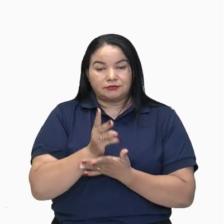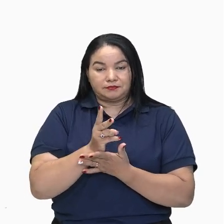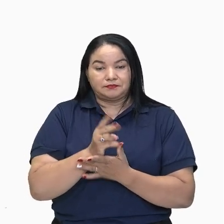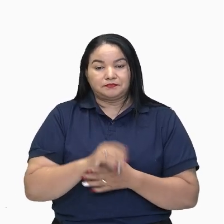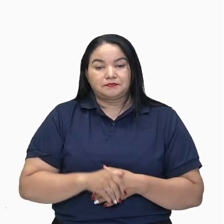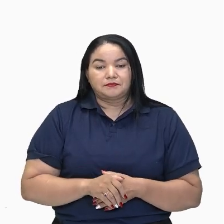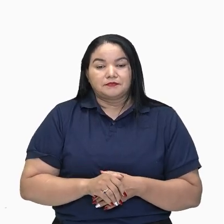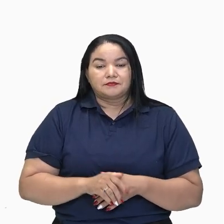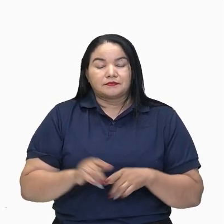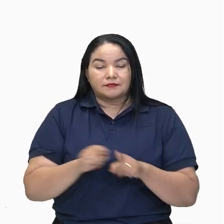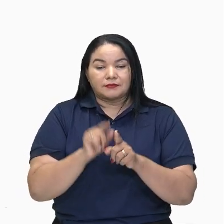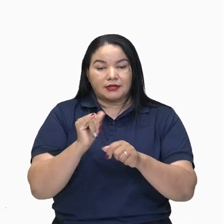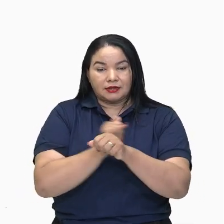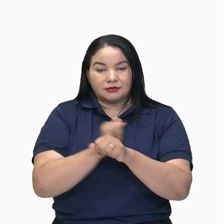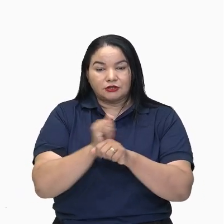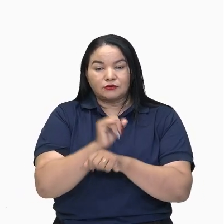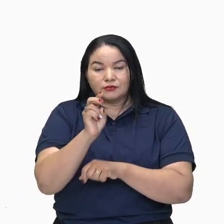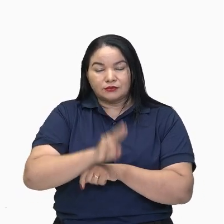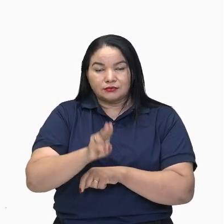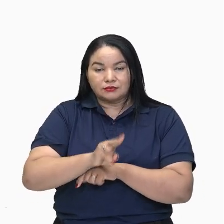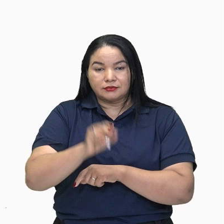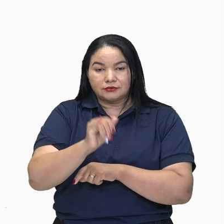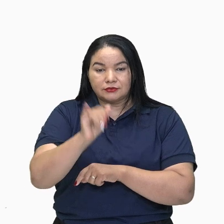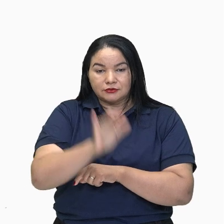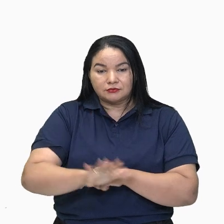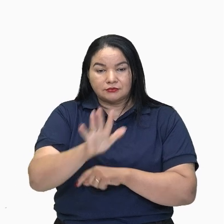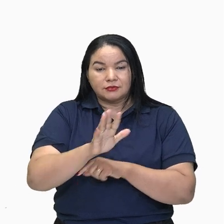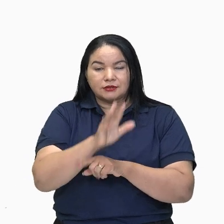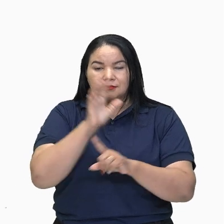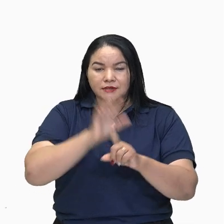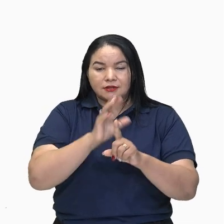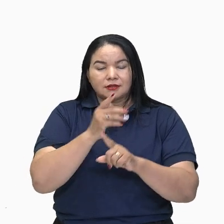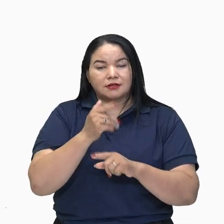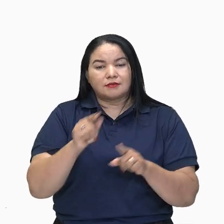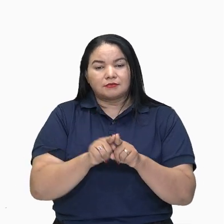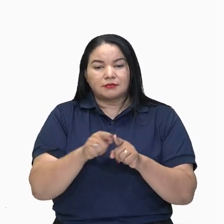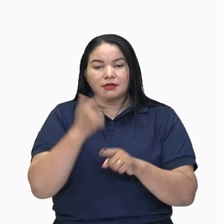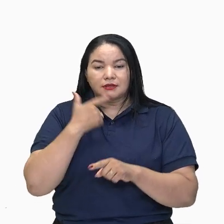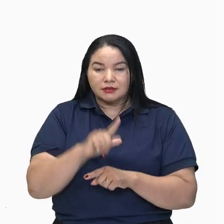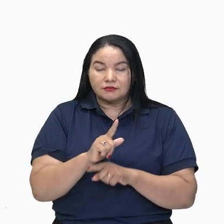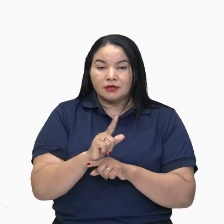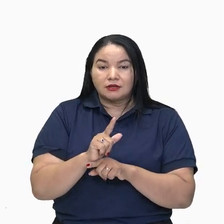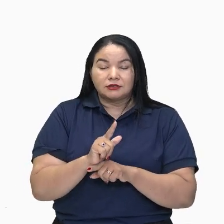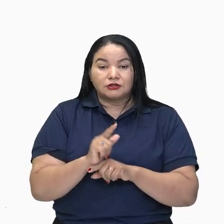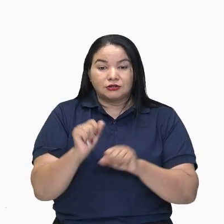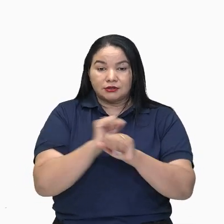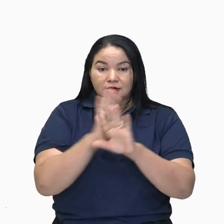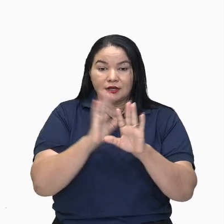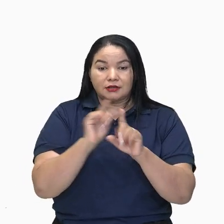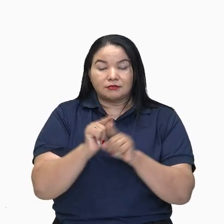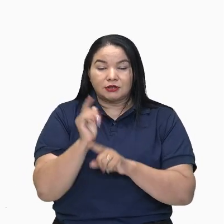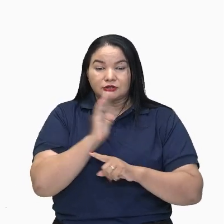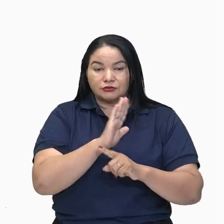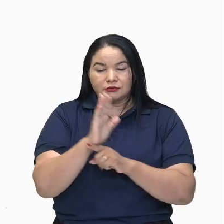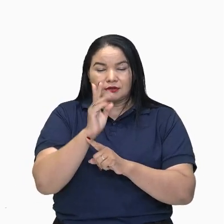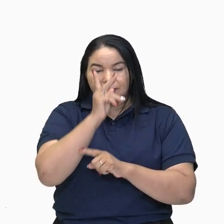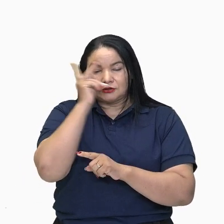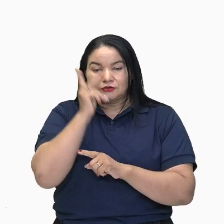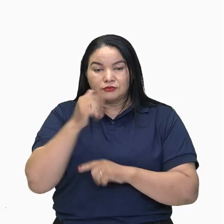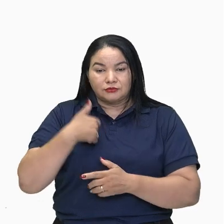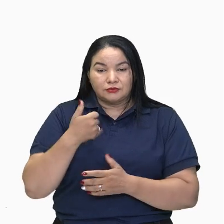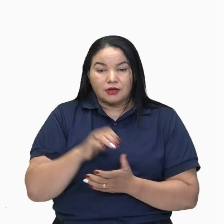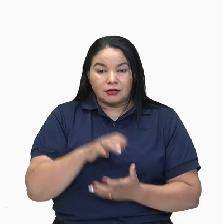E as estratégias, uso de imagens impactantes, linguagem clara e dicas práticas para ajudar os adultos a tomar decisões